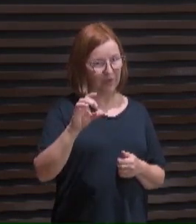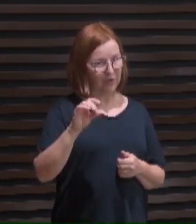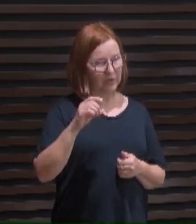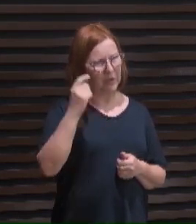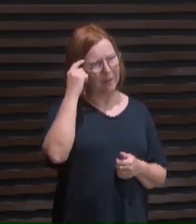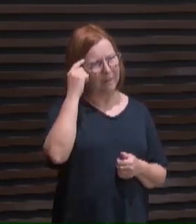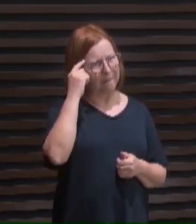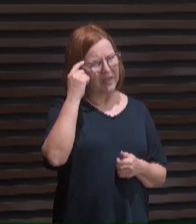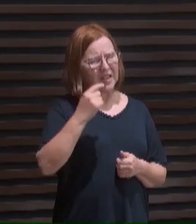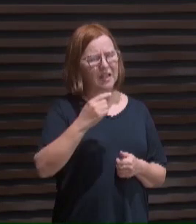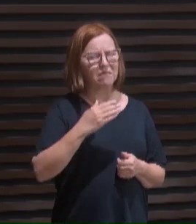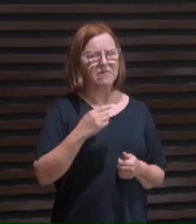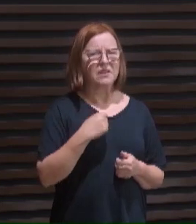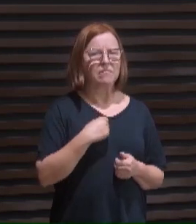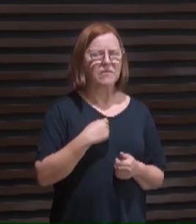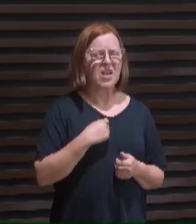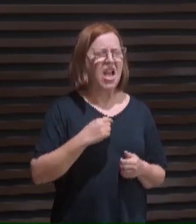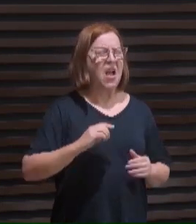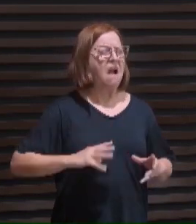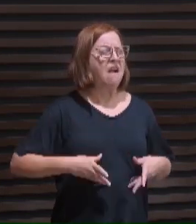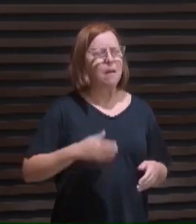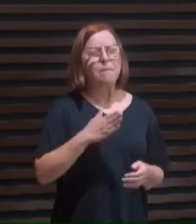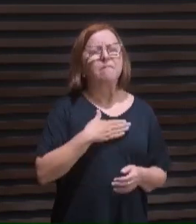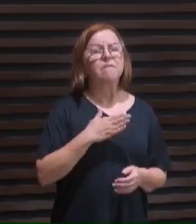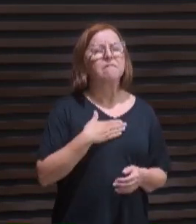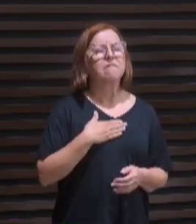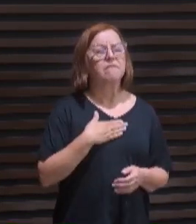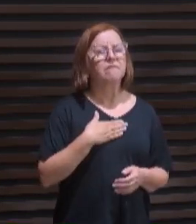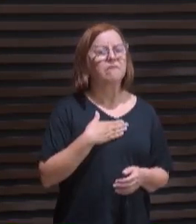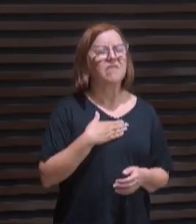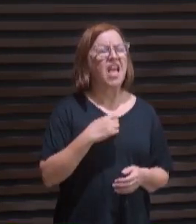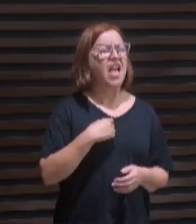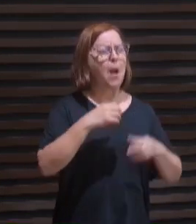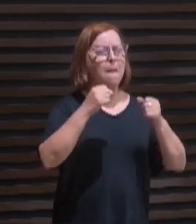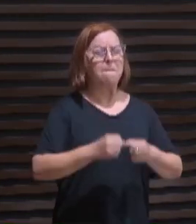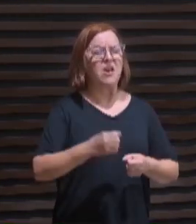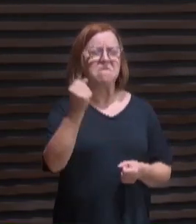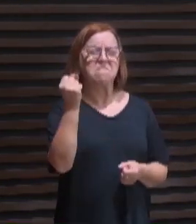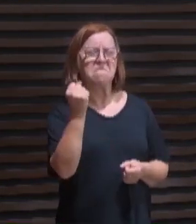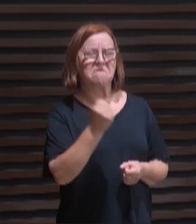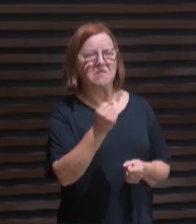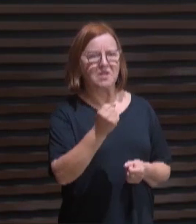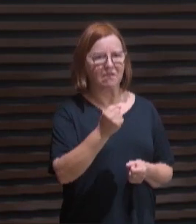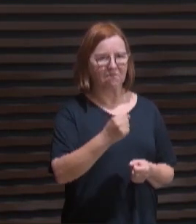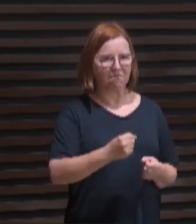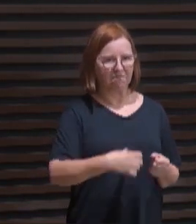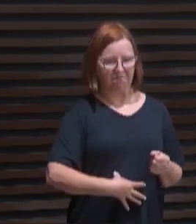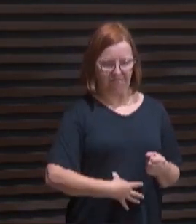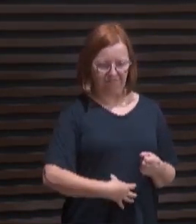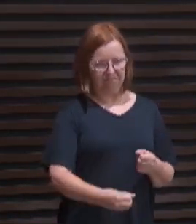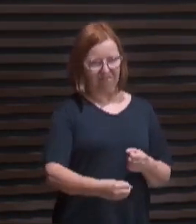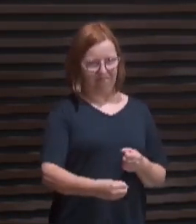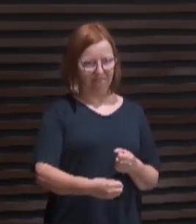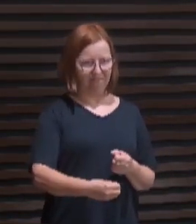O corpo é meu e eu posso matar essa criança